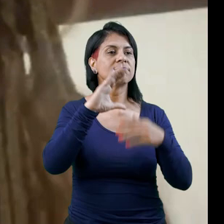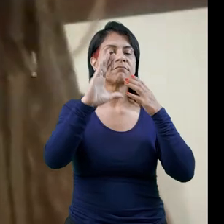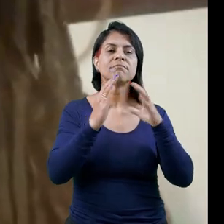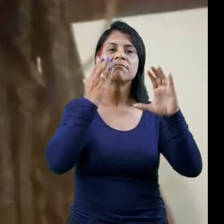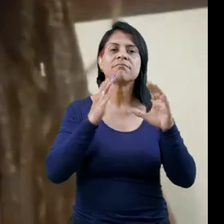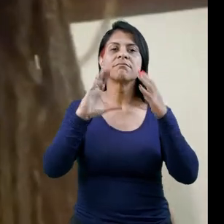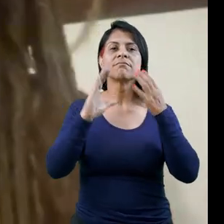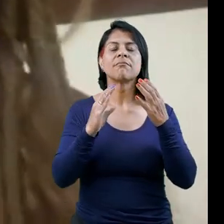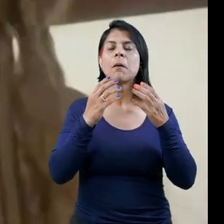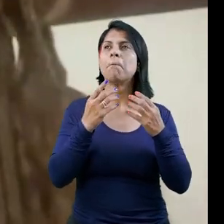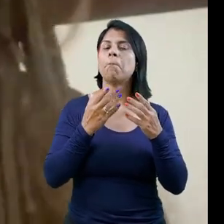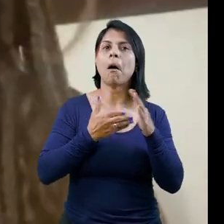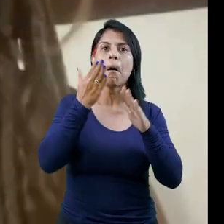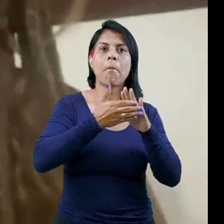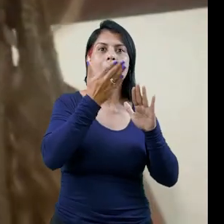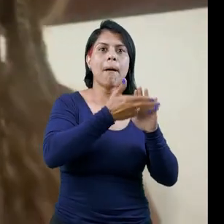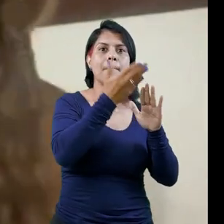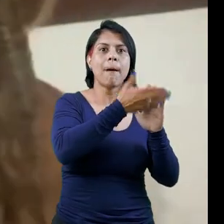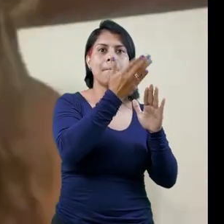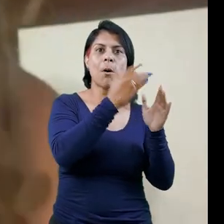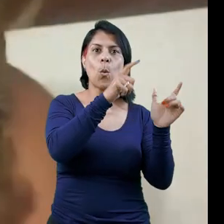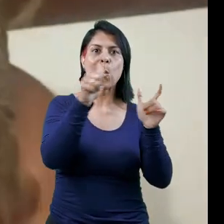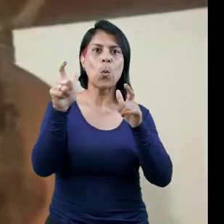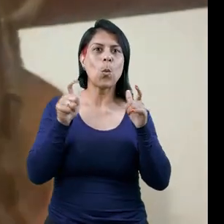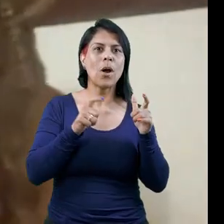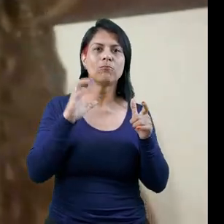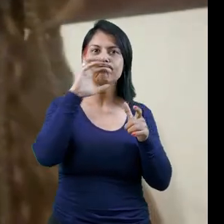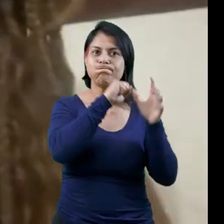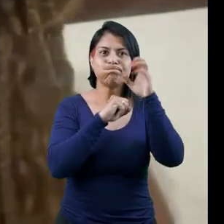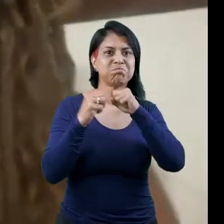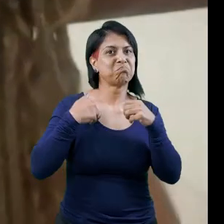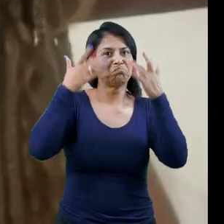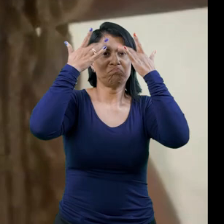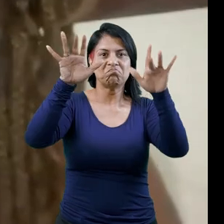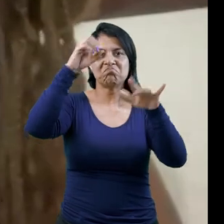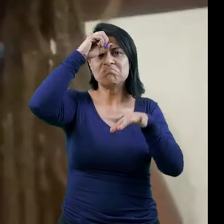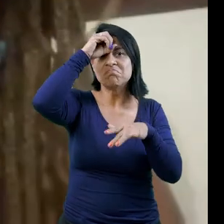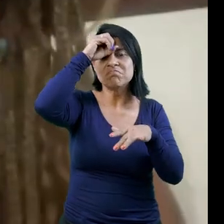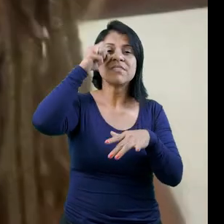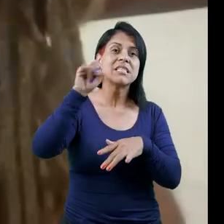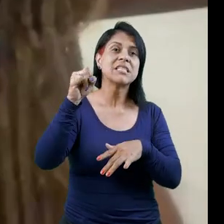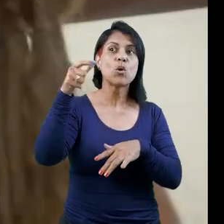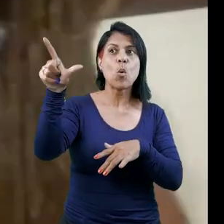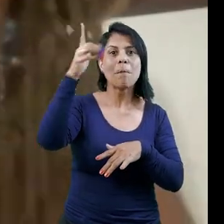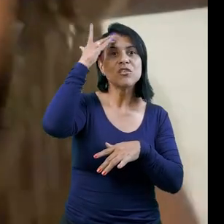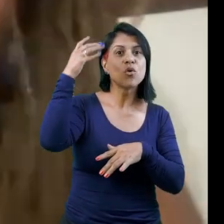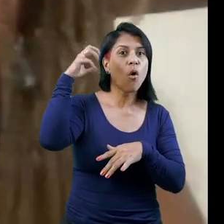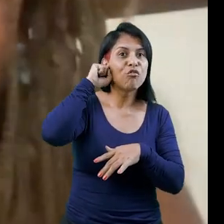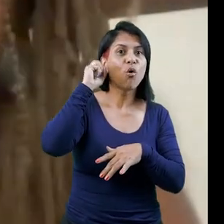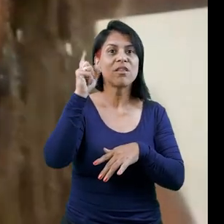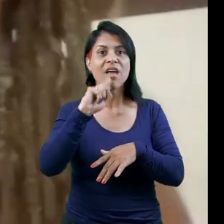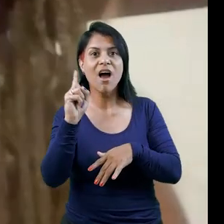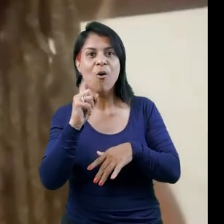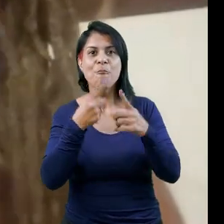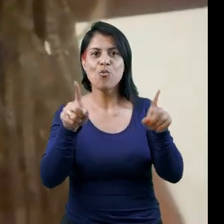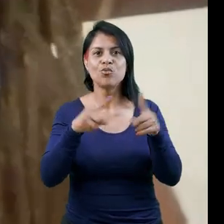numa velocidade incontrolável, assustadora. A gente não sabe, eu não sei quem conhece, quem não conhece, mas a mensagem ela está